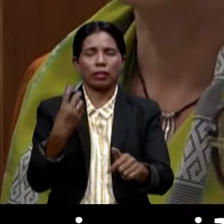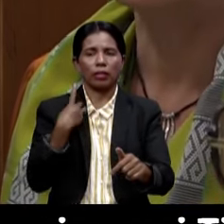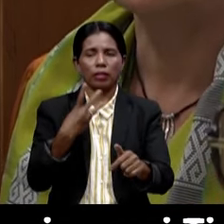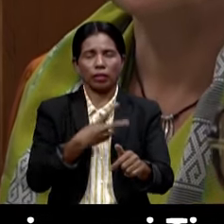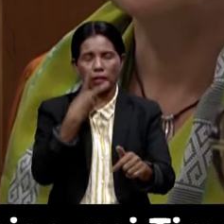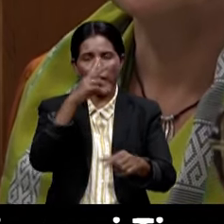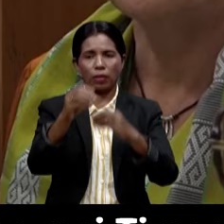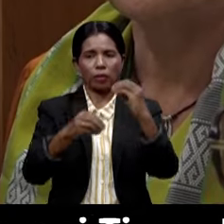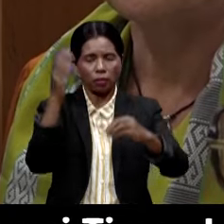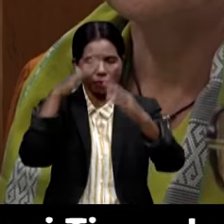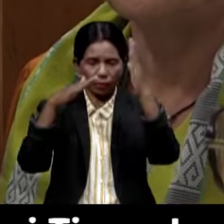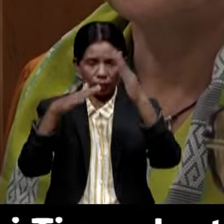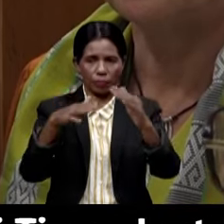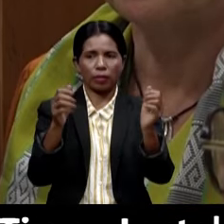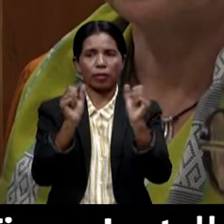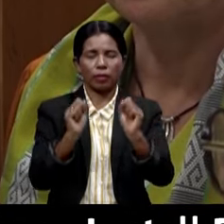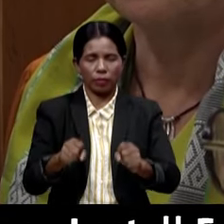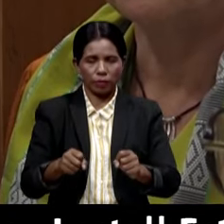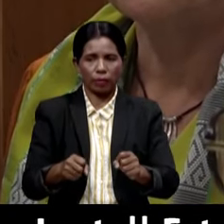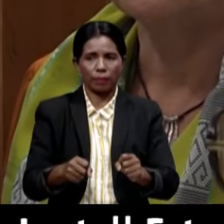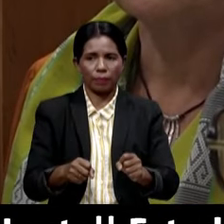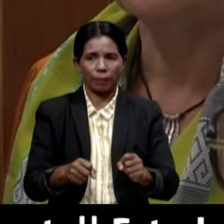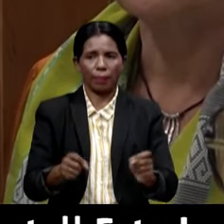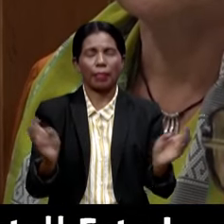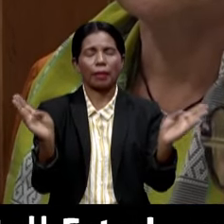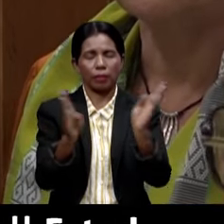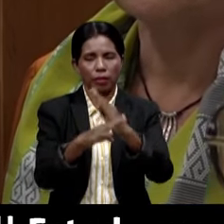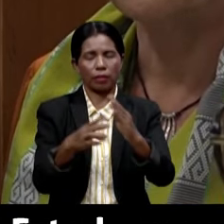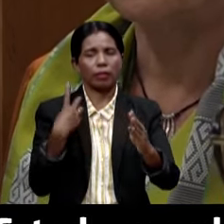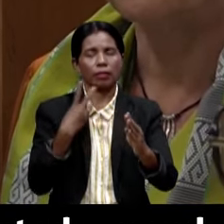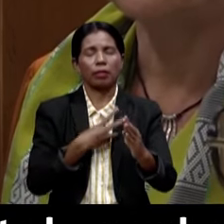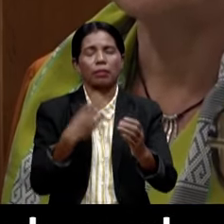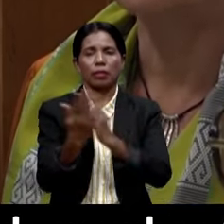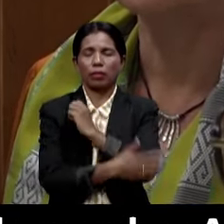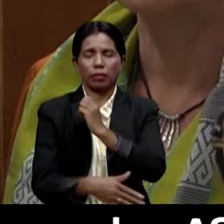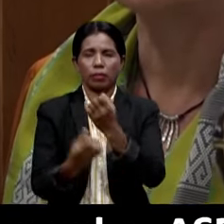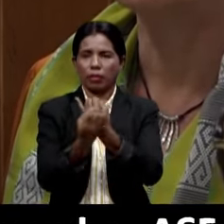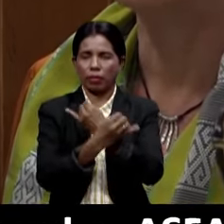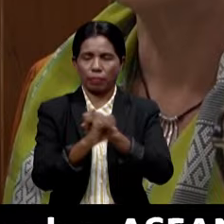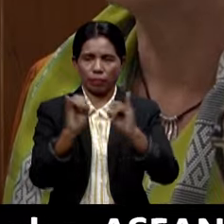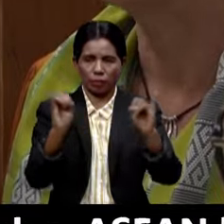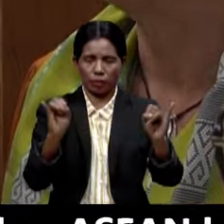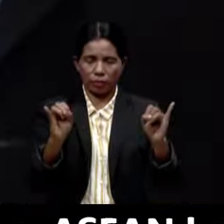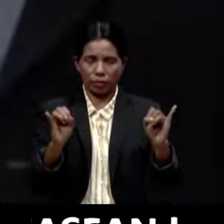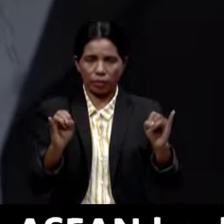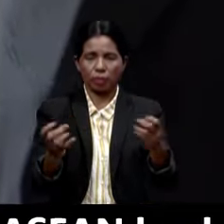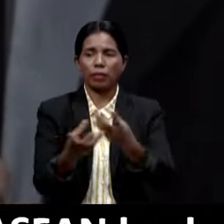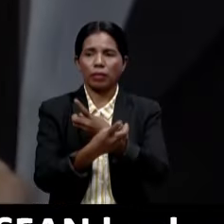resolve o problema, né? O de preparar ita sai raida o Kuan, Estado ita de Direito